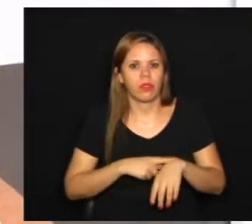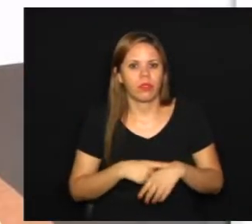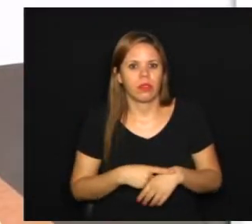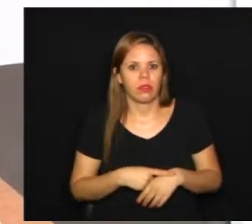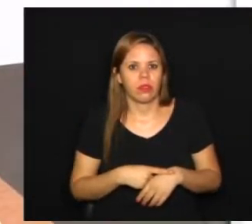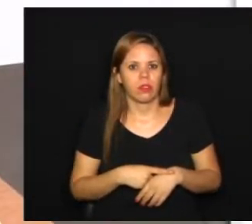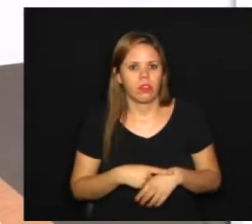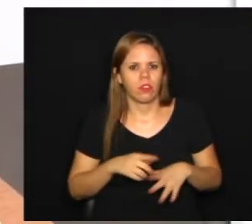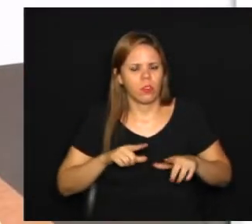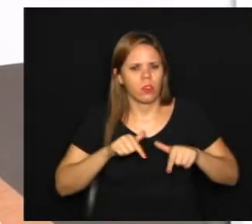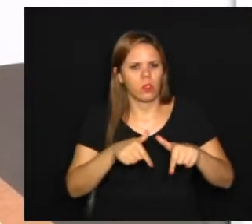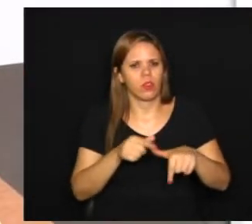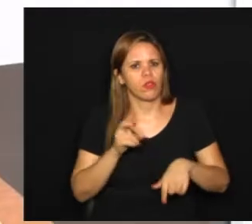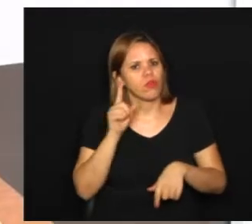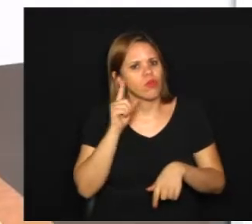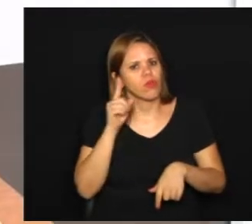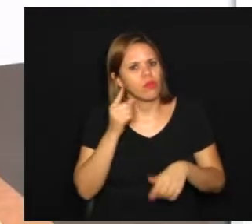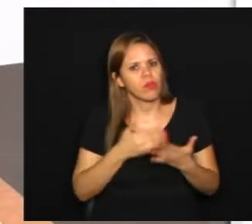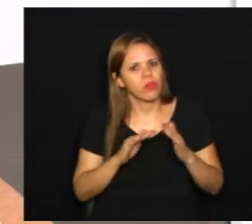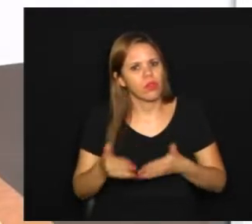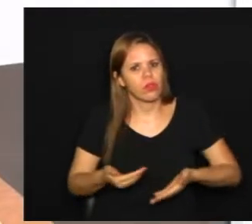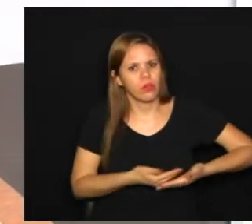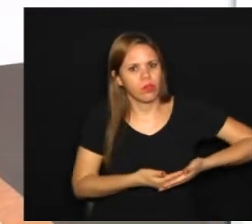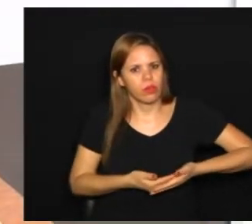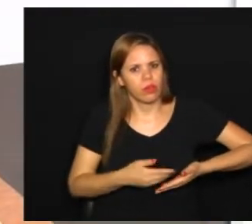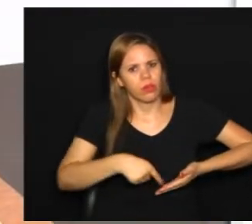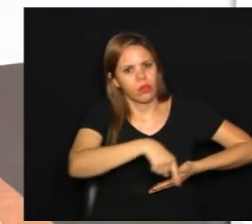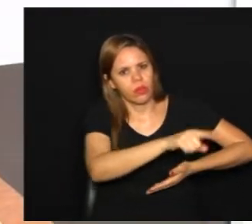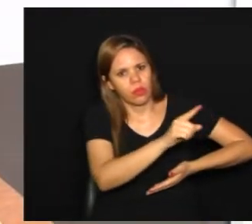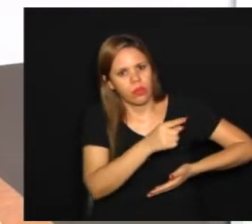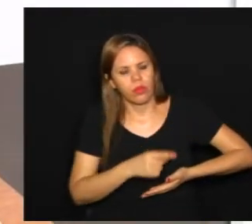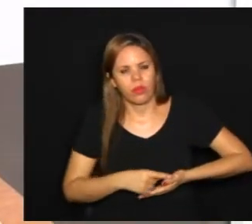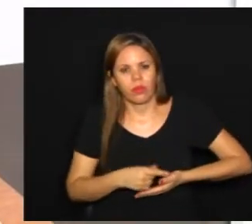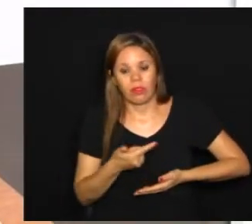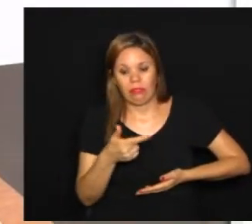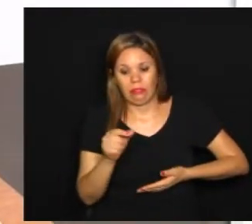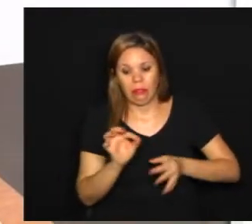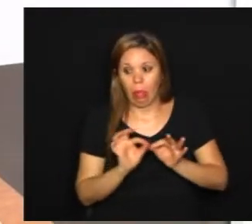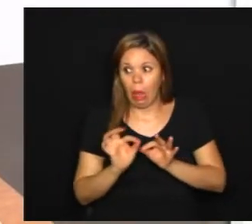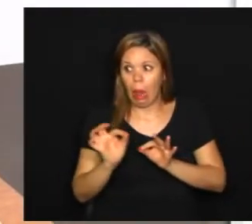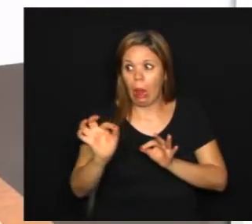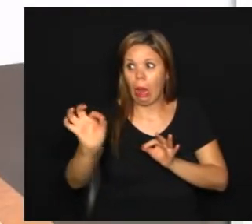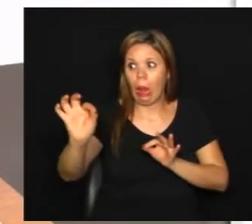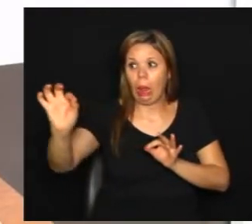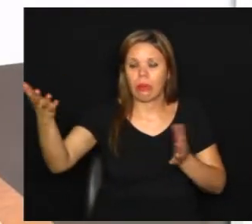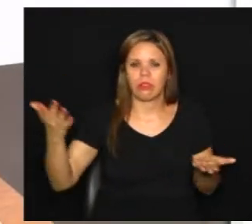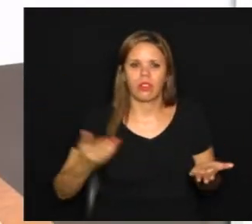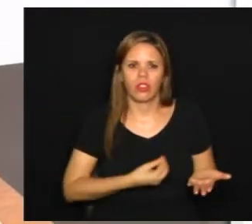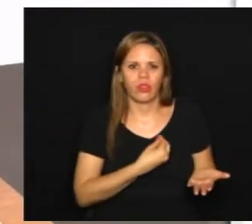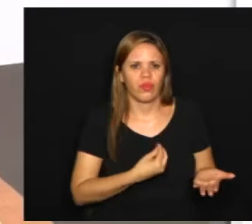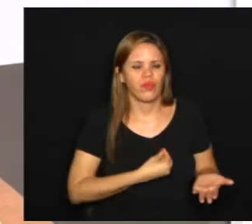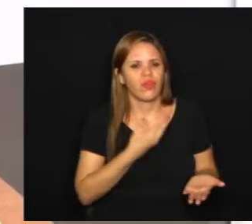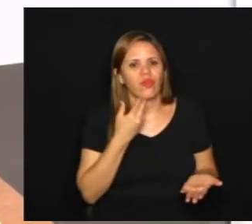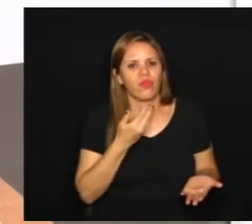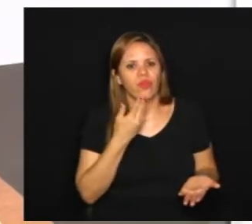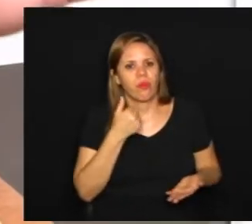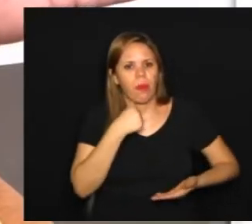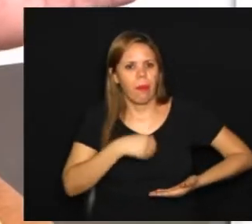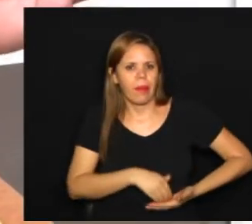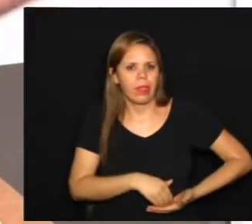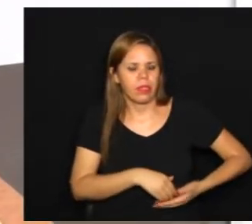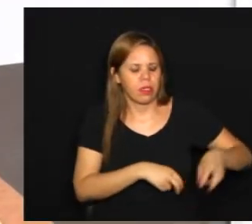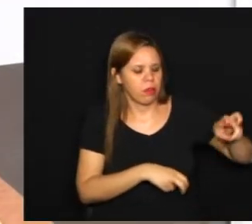encarou o desafio de me levar todos os dias no colo para a escola. Dava mais de 10 quadras da minha casa na escola. Eu comecei a viver uma vida muito fácil, porque minha mãe me pegava na